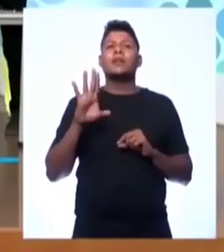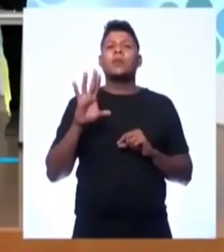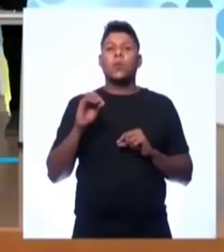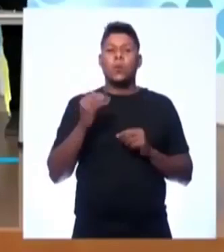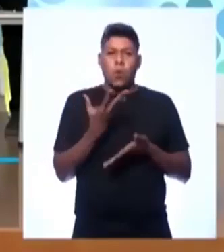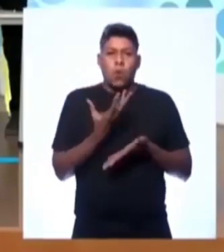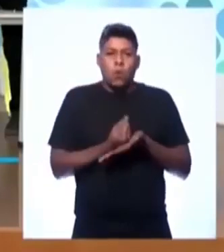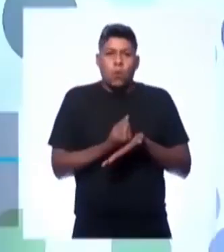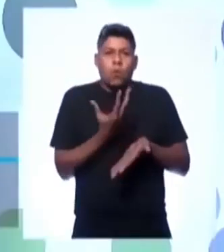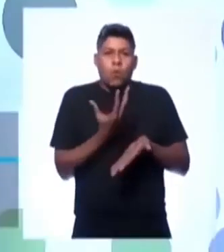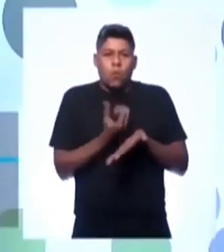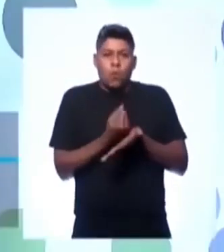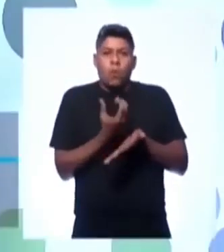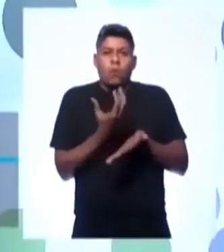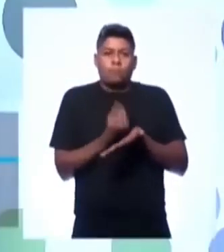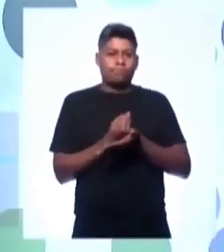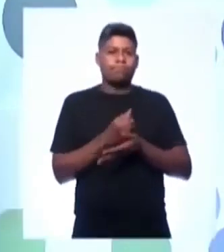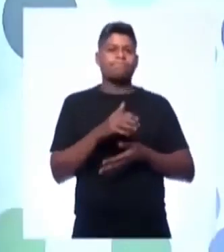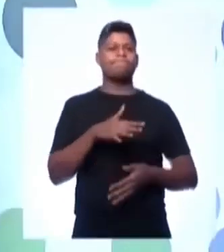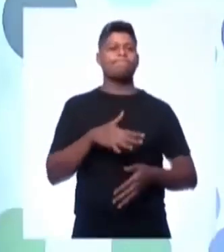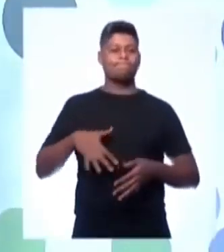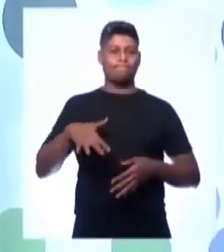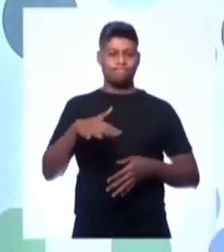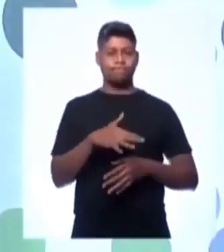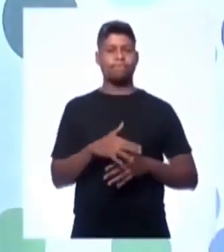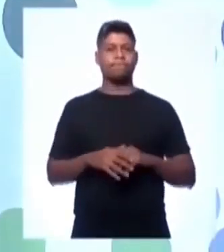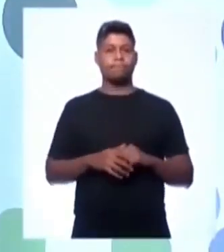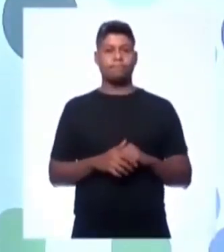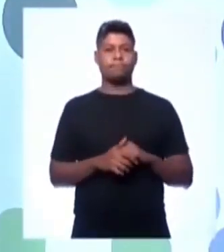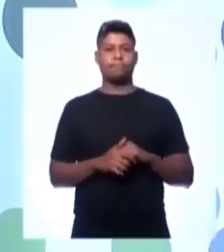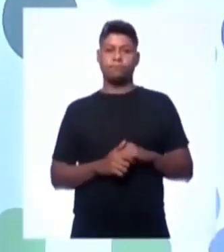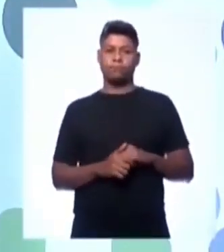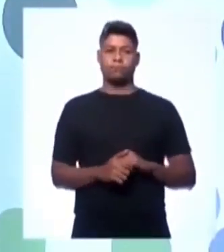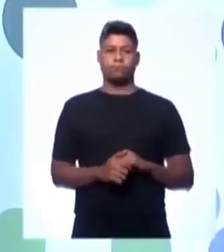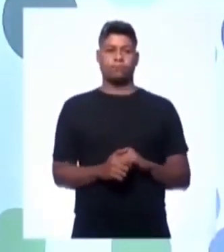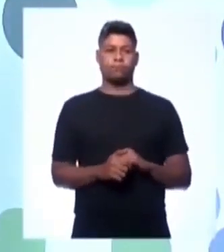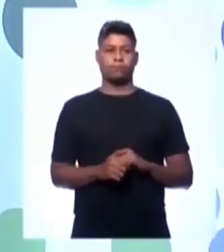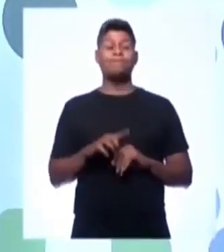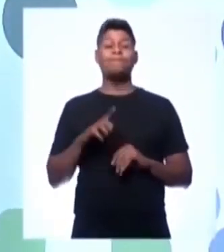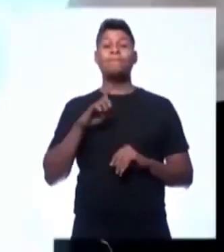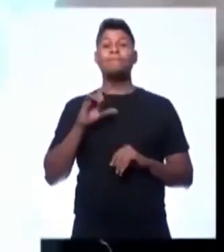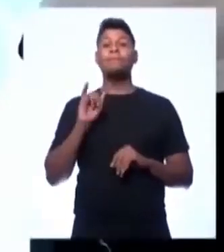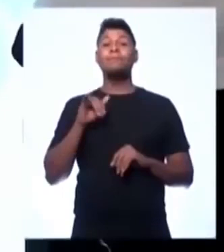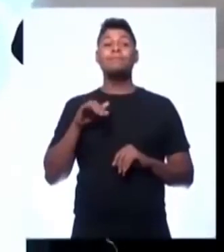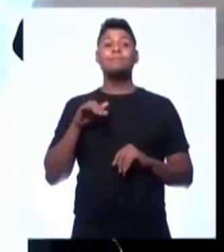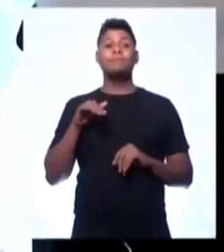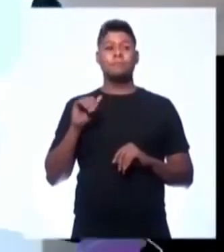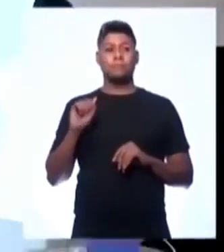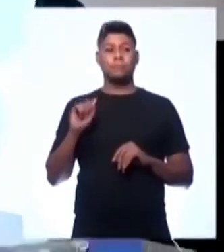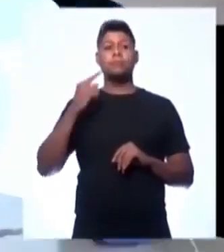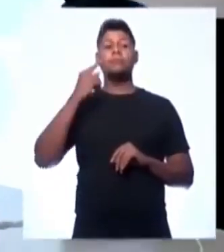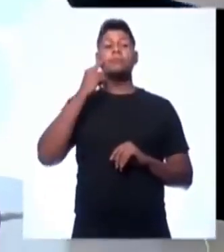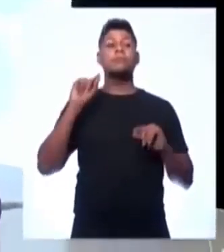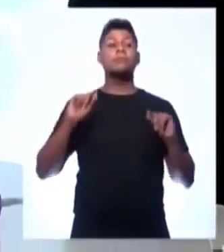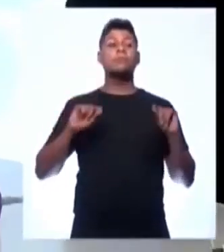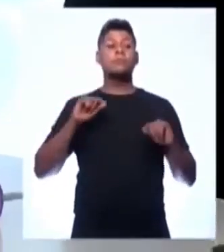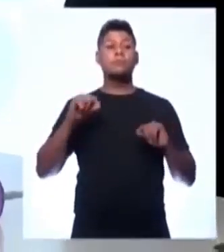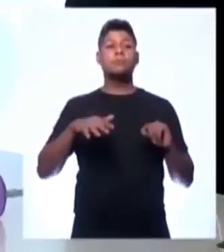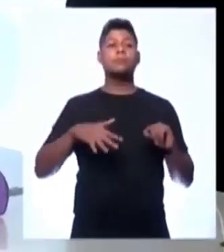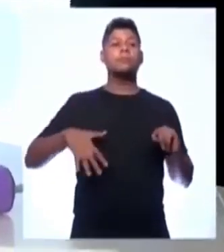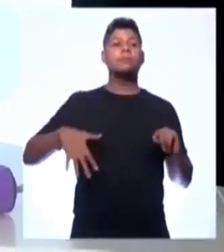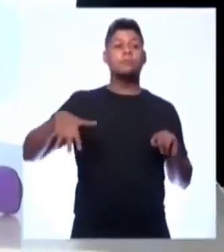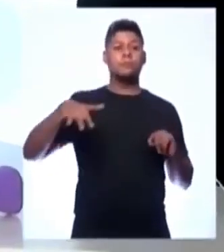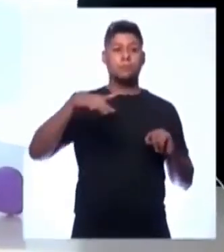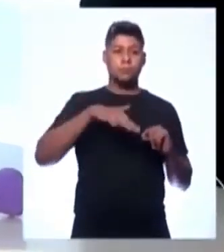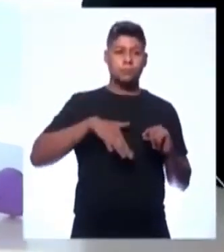campo magnético localmente. Então, ali como a gente tem ali o ímã, vamos imaginar então aqui o campo